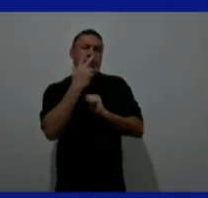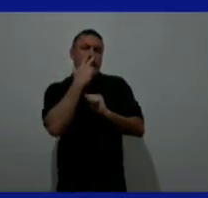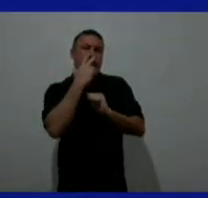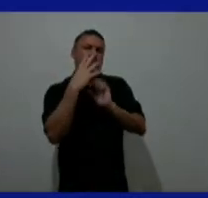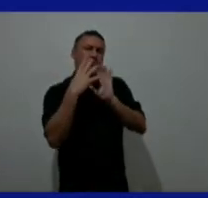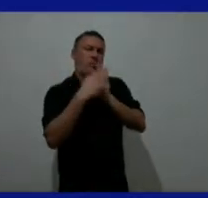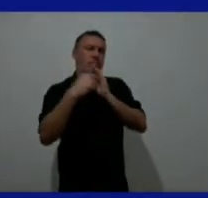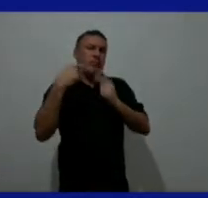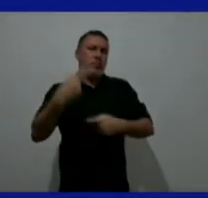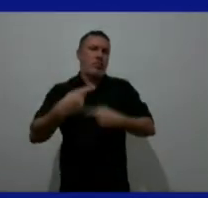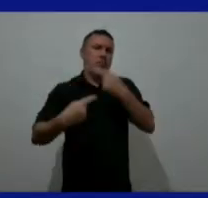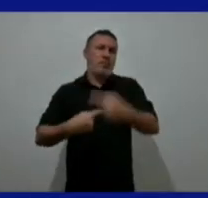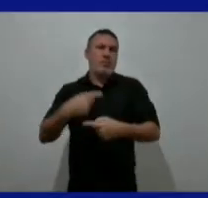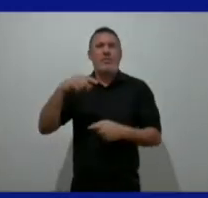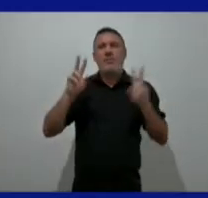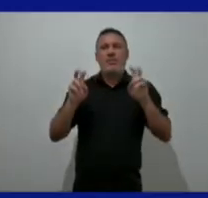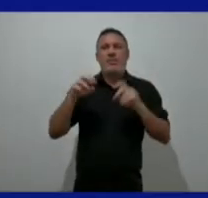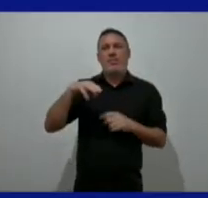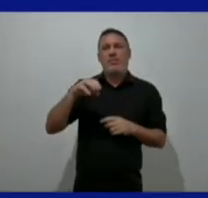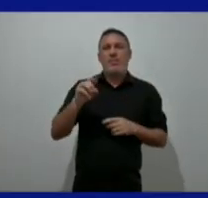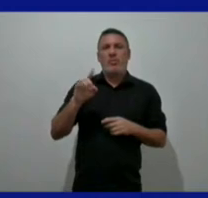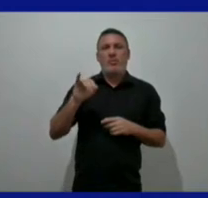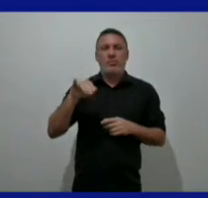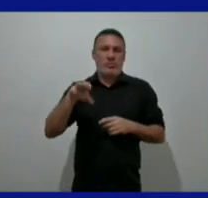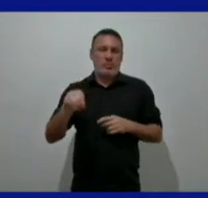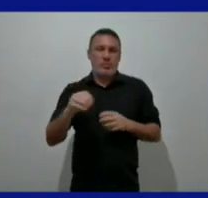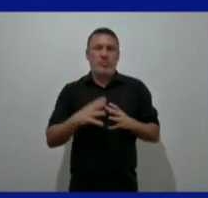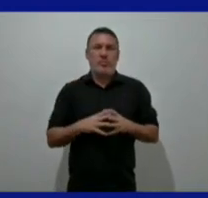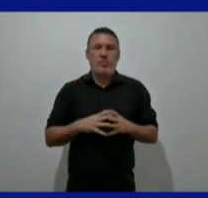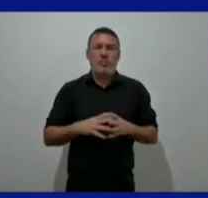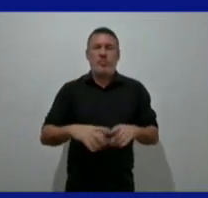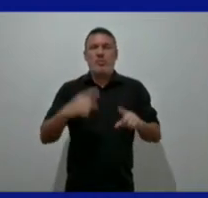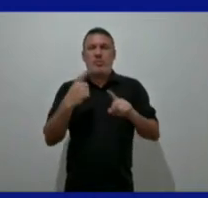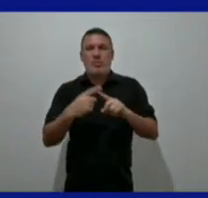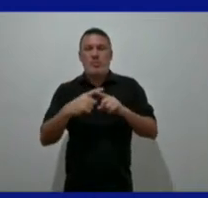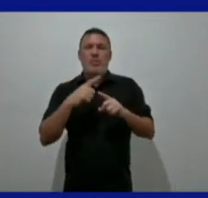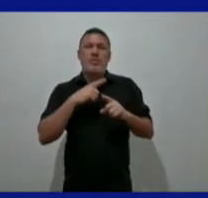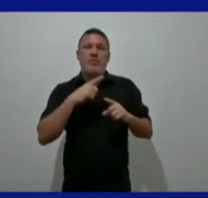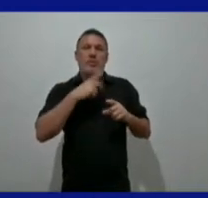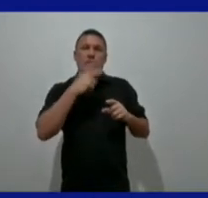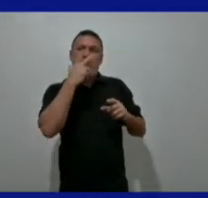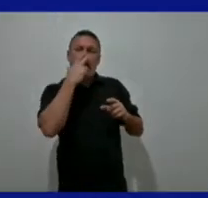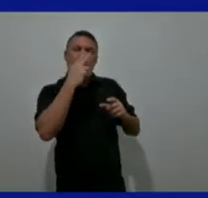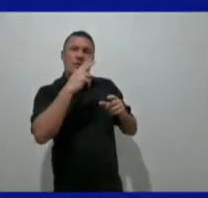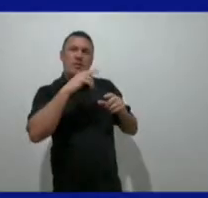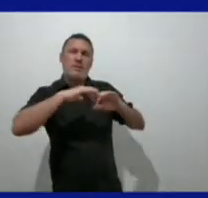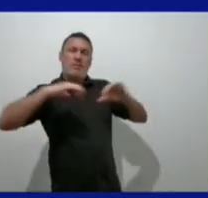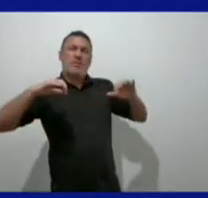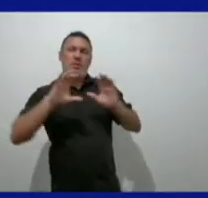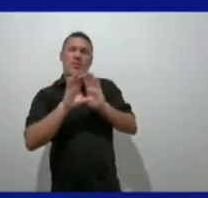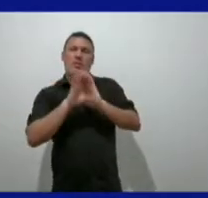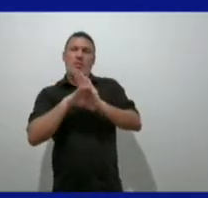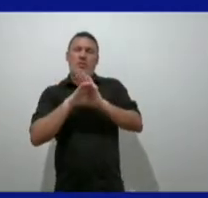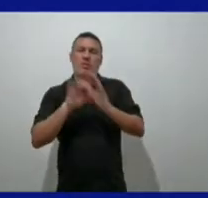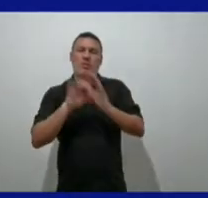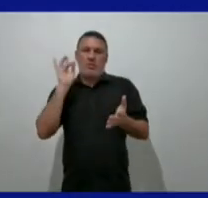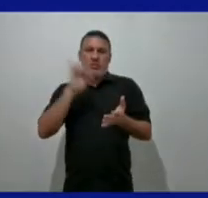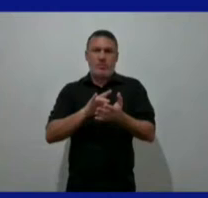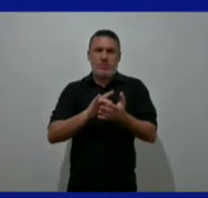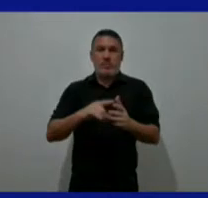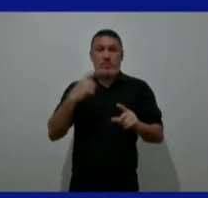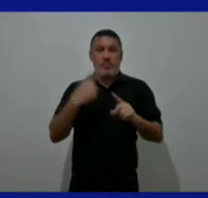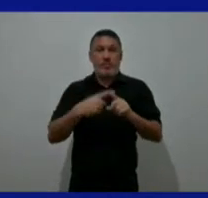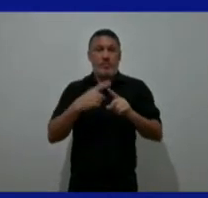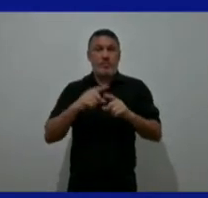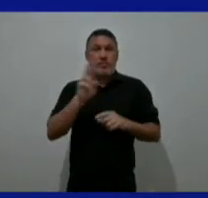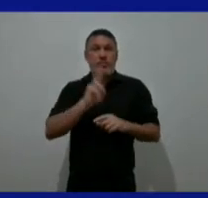Com isso, ele se descolou do seu conceito original e sendo usado hoje